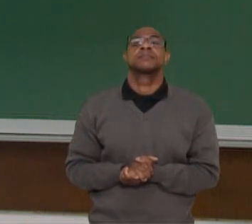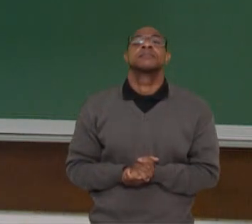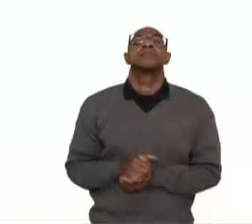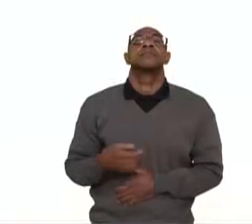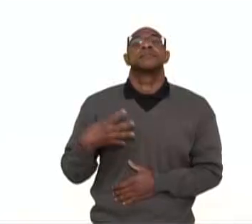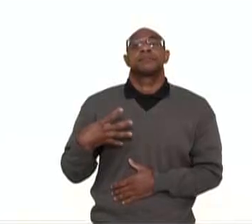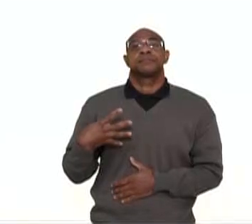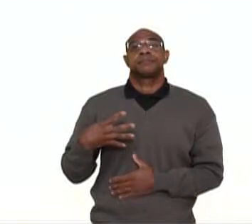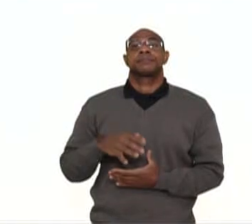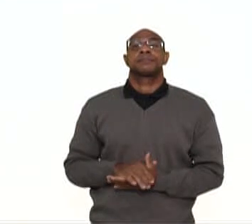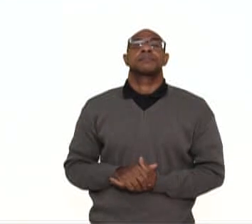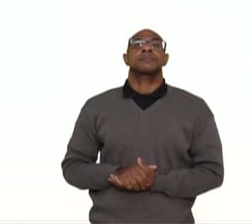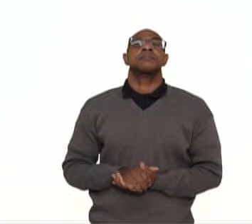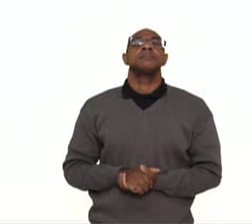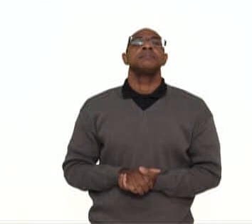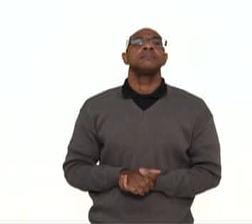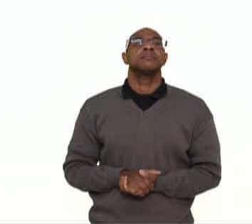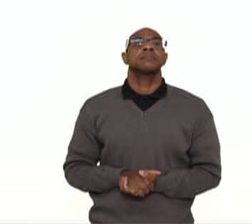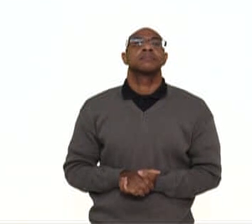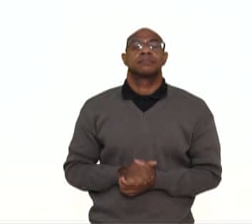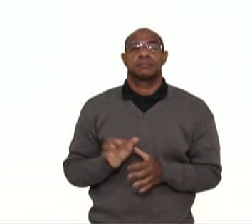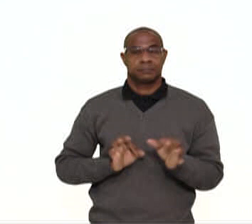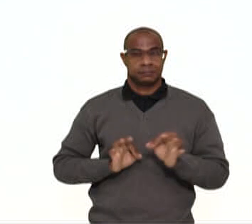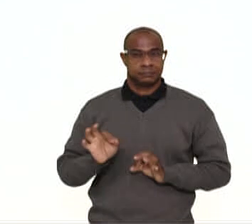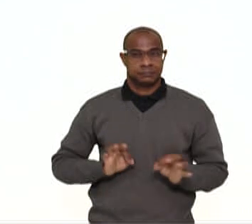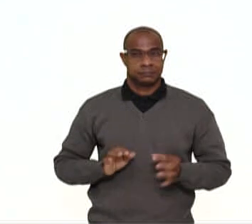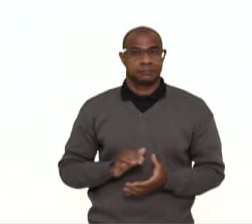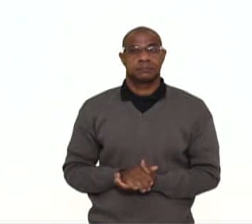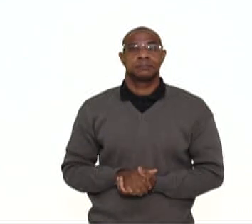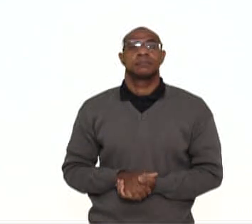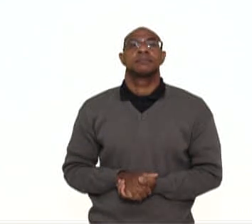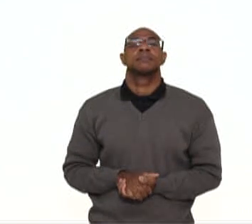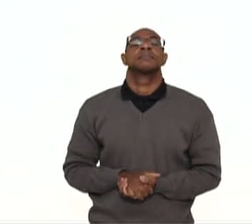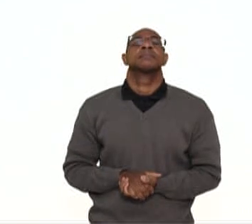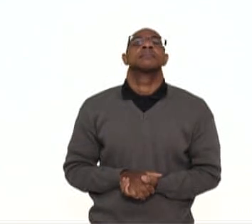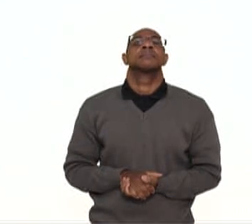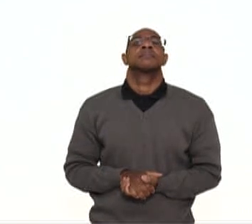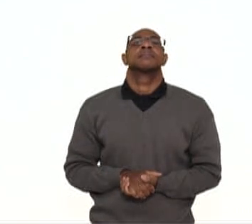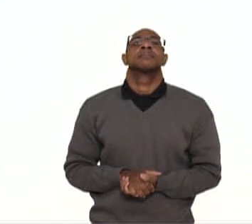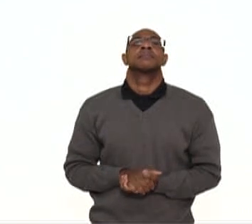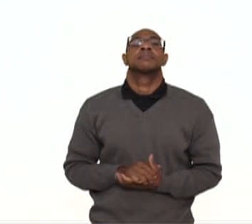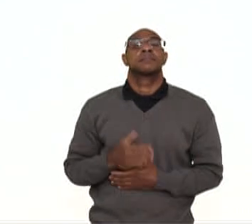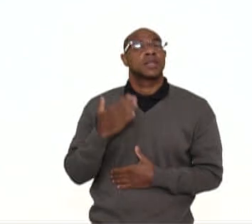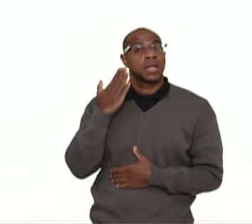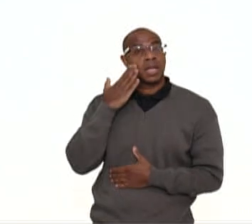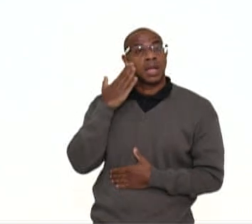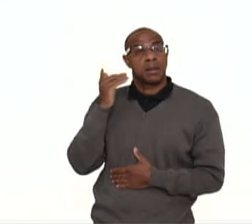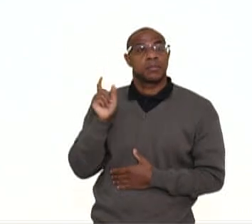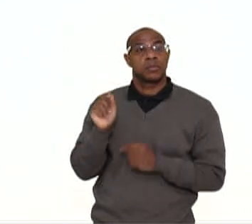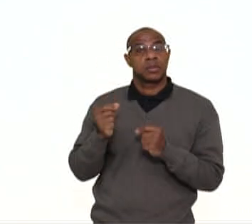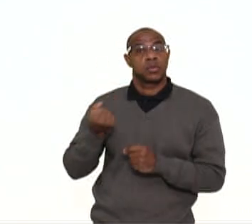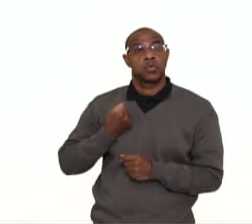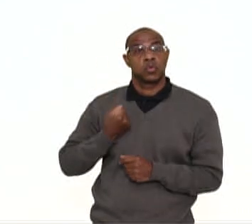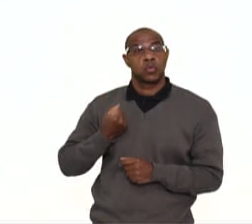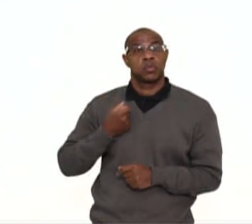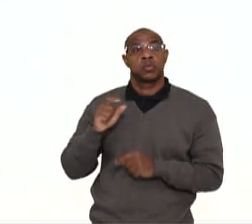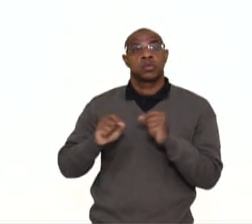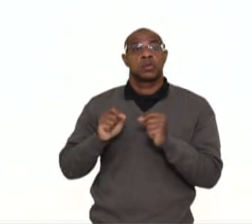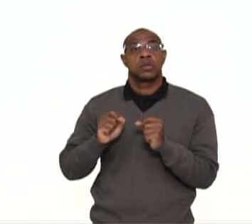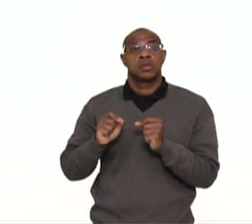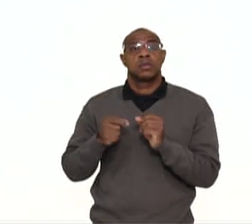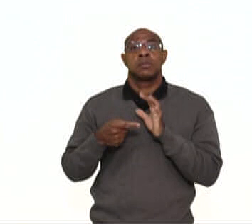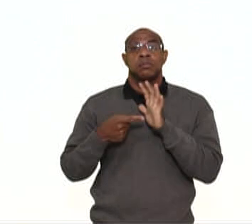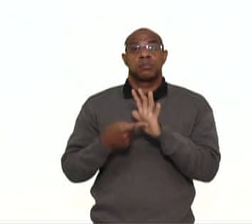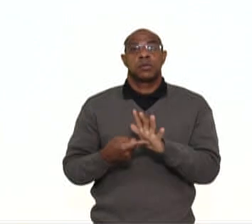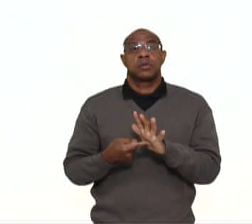Exercício 4. Você está preparado? Vamos começar então. Sabe-se que os números do exercício anterior são formados por